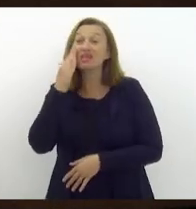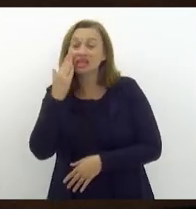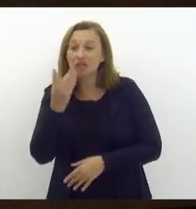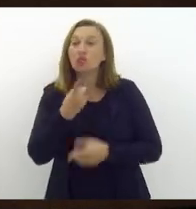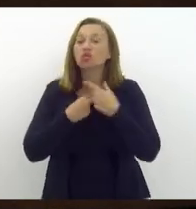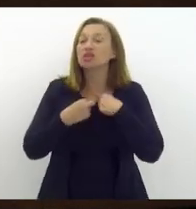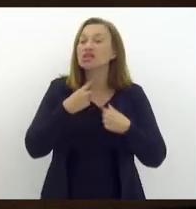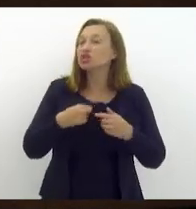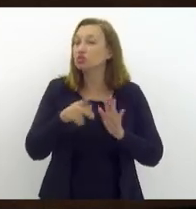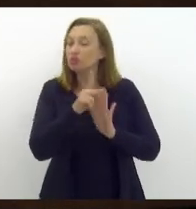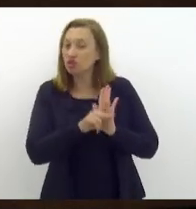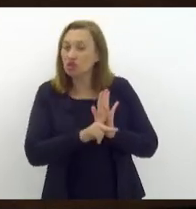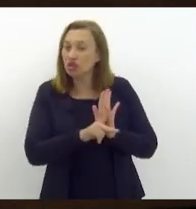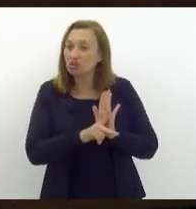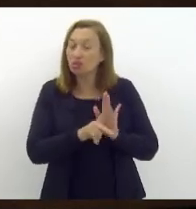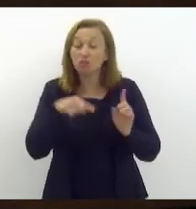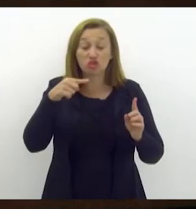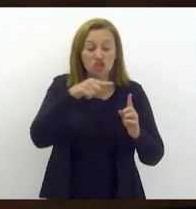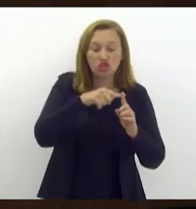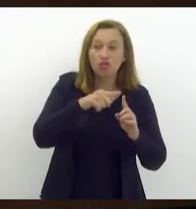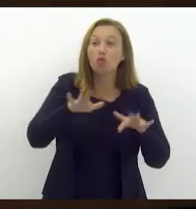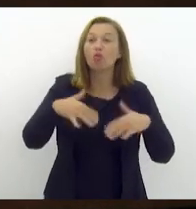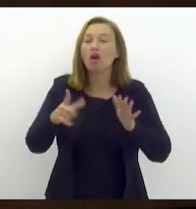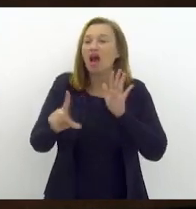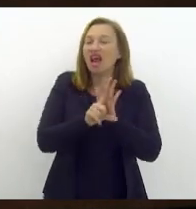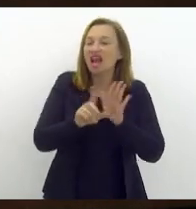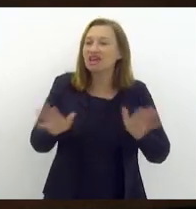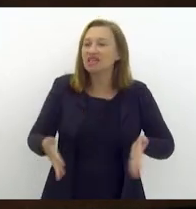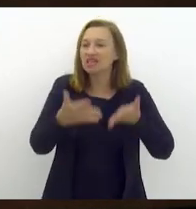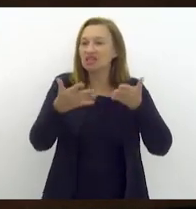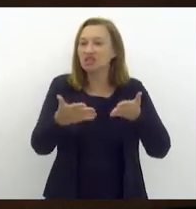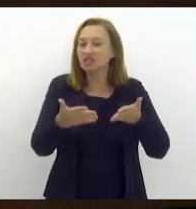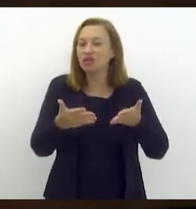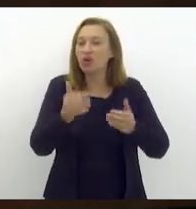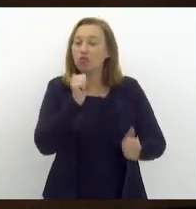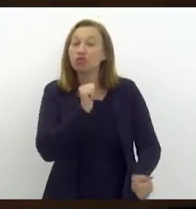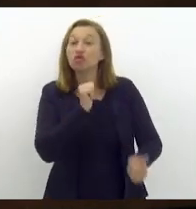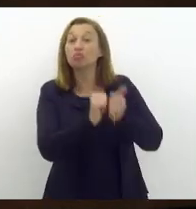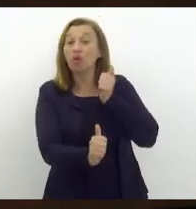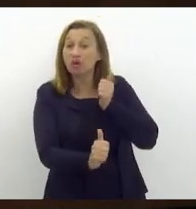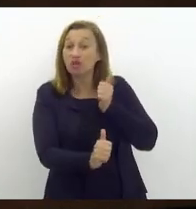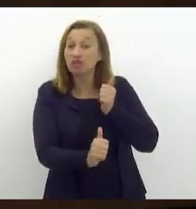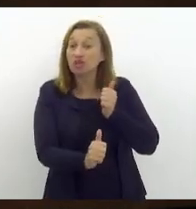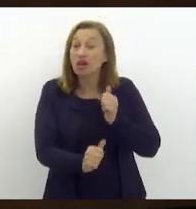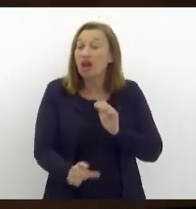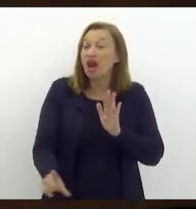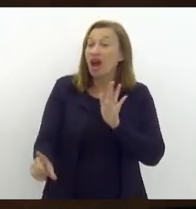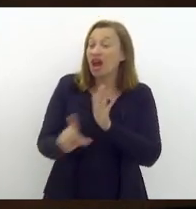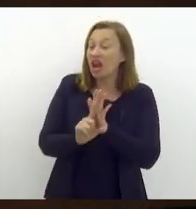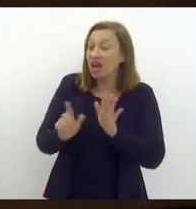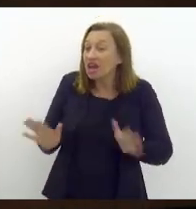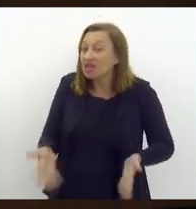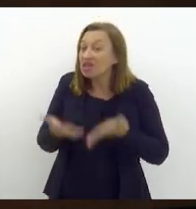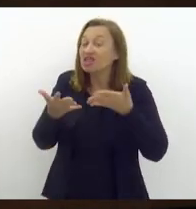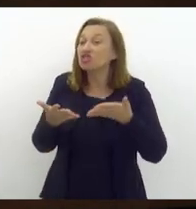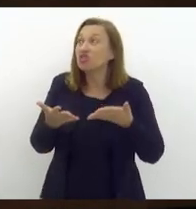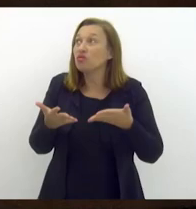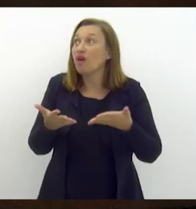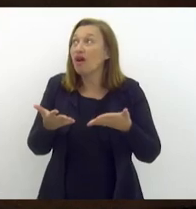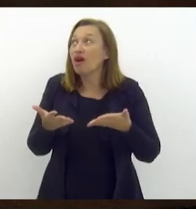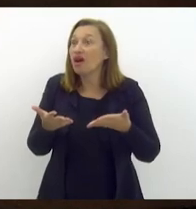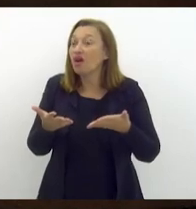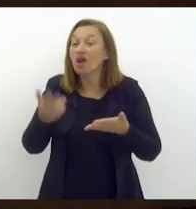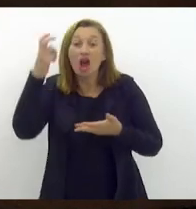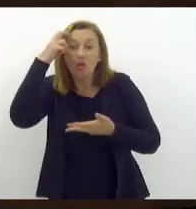do nosso projeto. Quem é que não conhece a lei de incentivo ao esporte? Quem é que não conhece a lei de incentivo